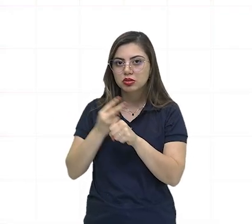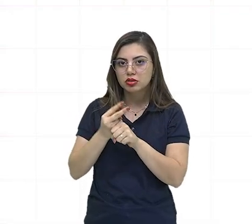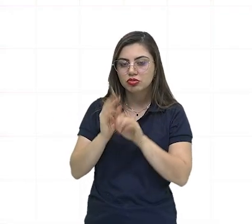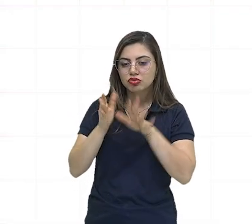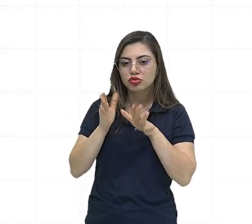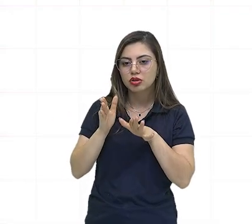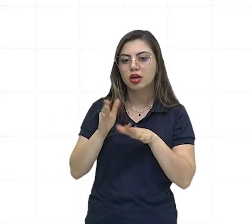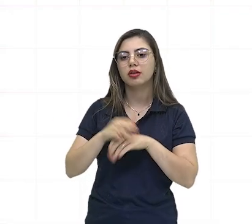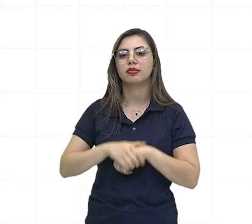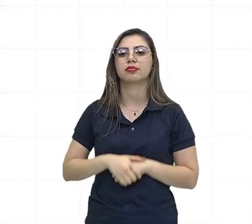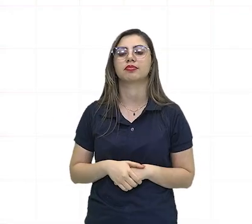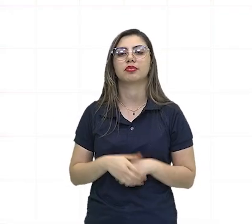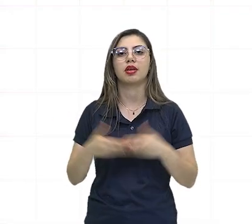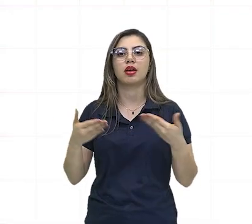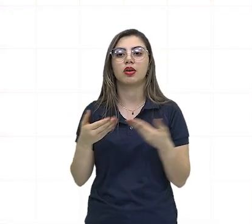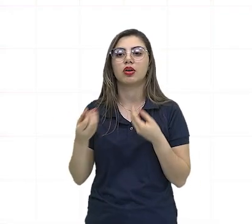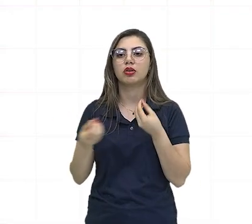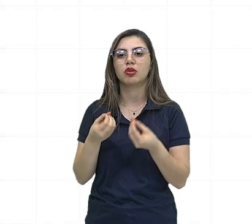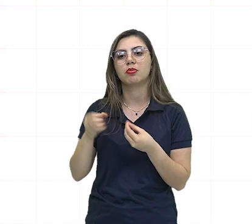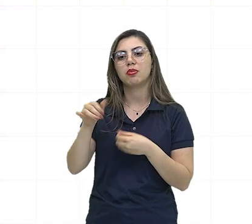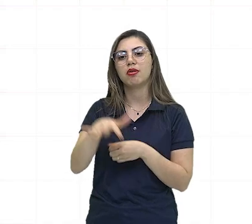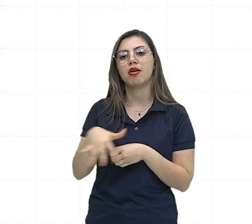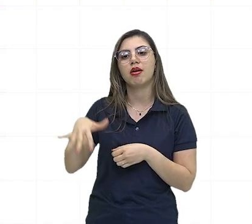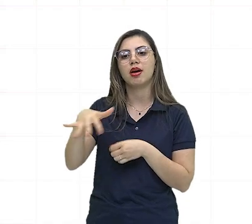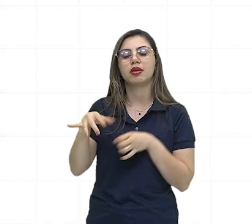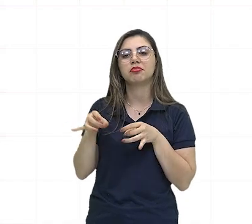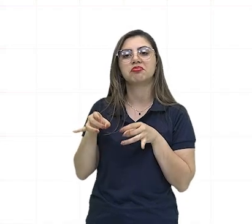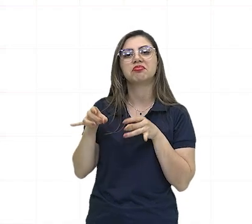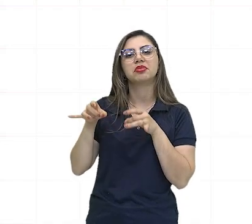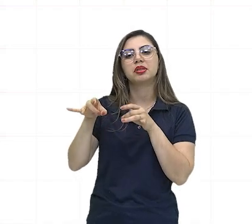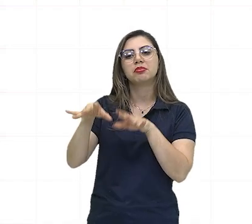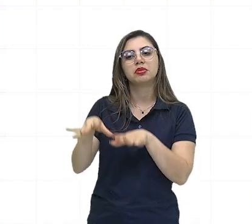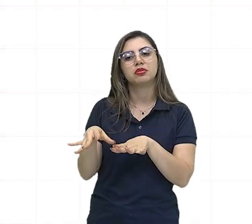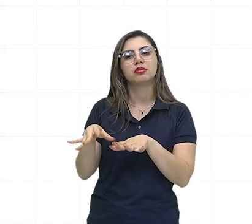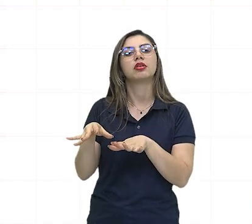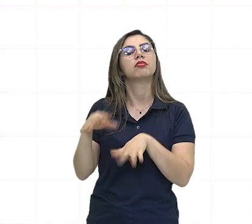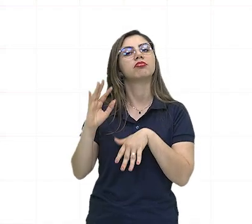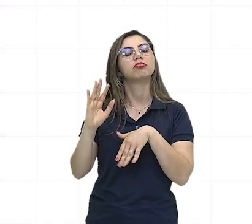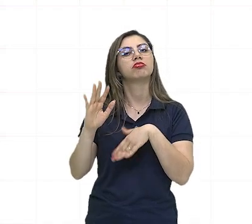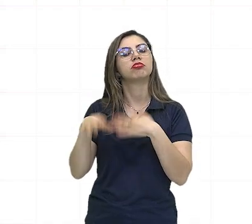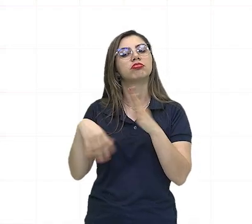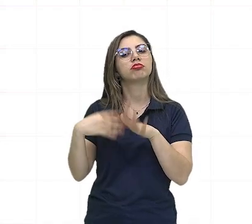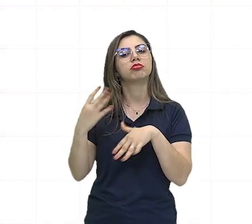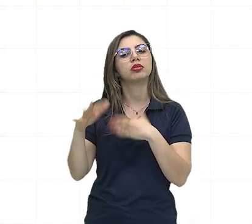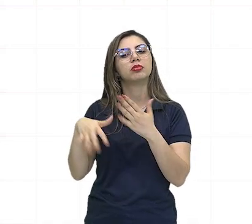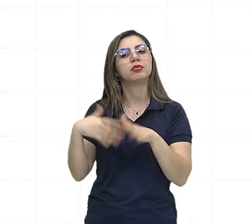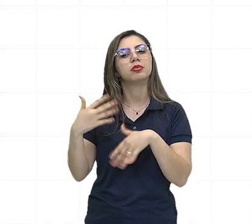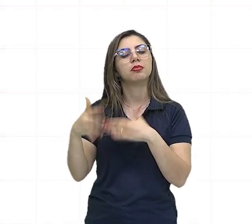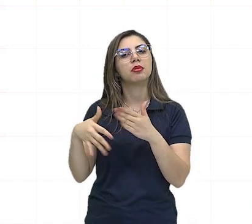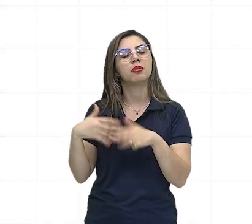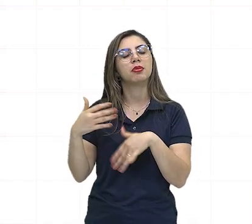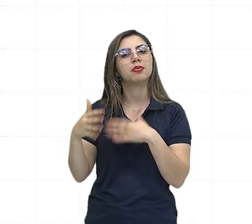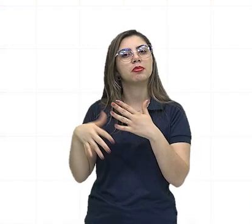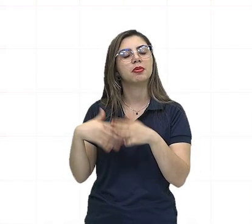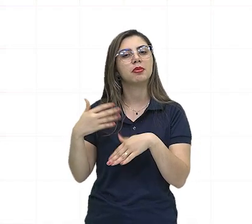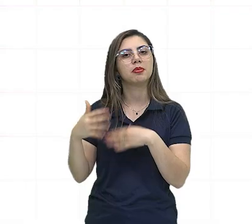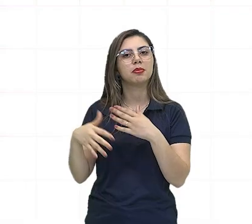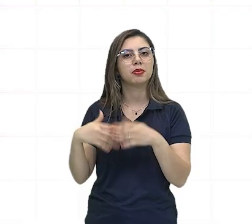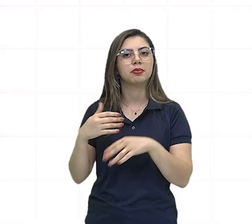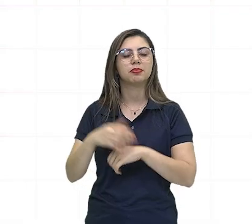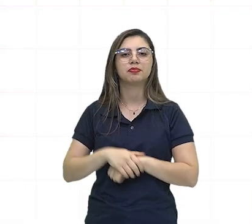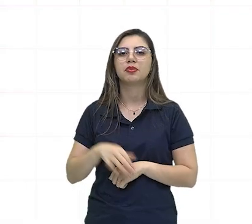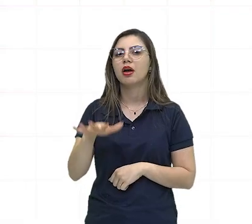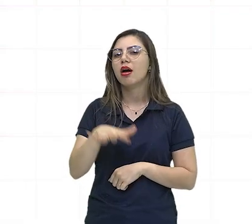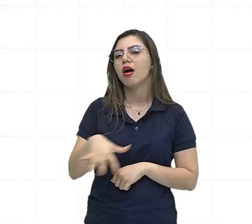ali abandonar aquela área, deixando ela em pousio, deixando